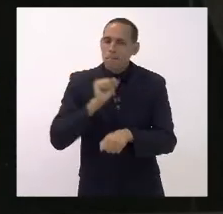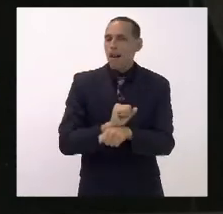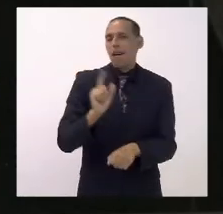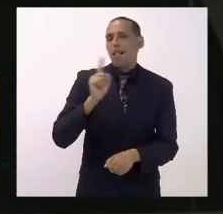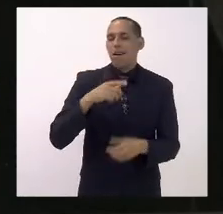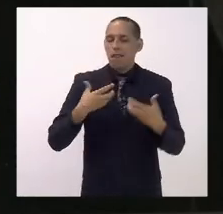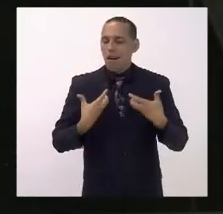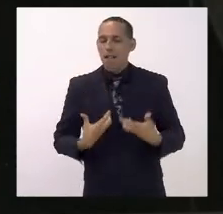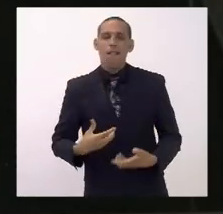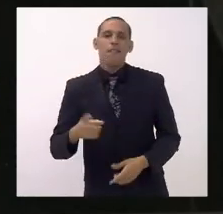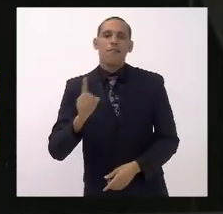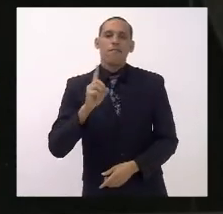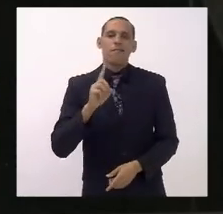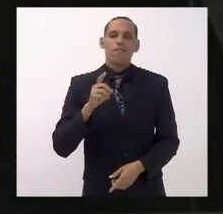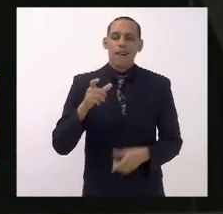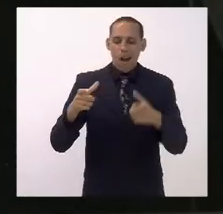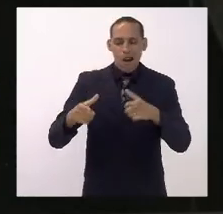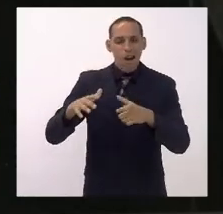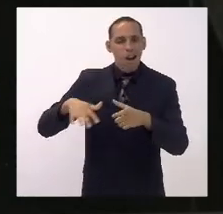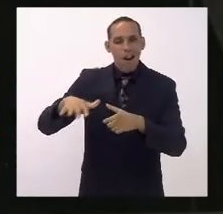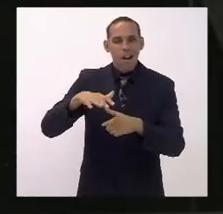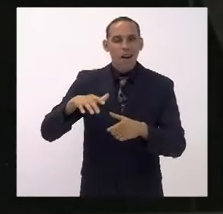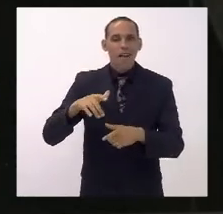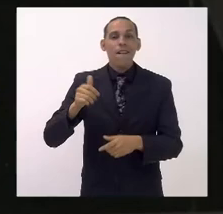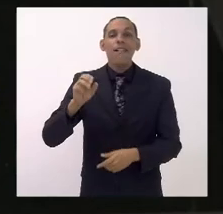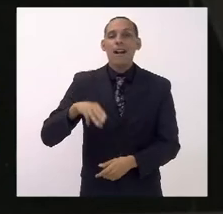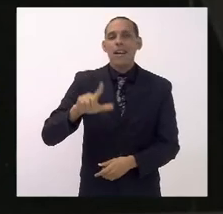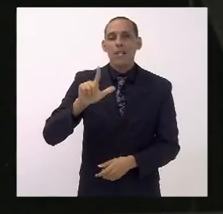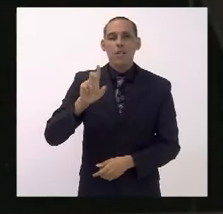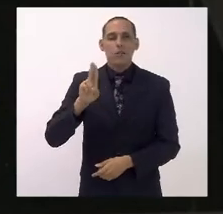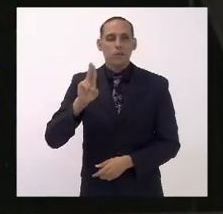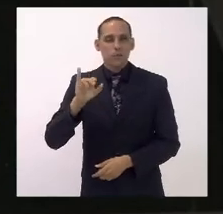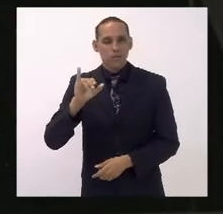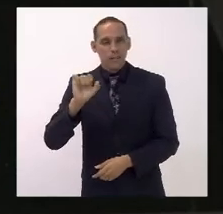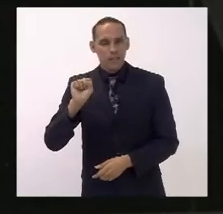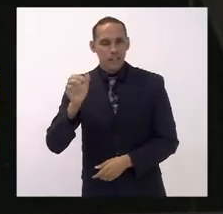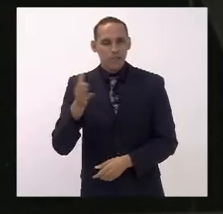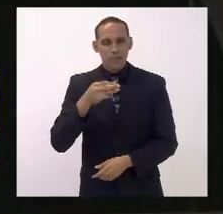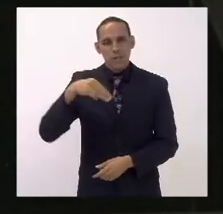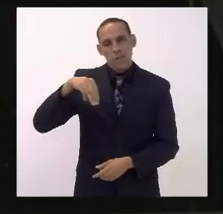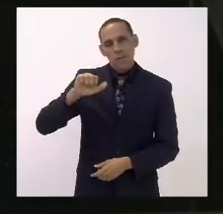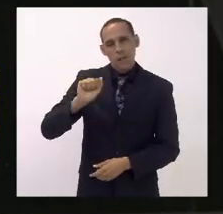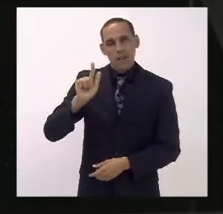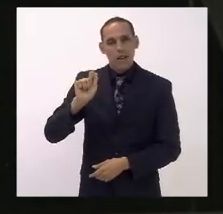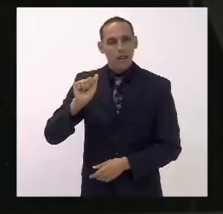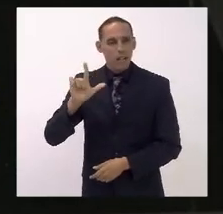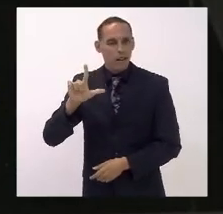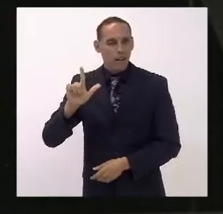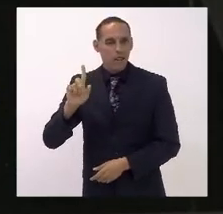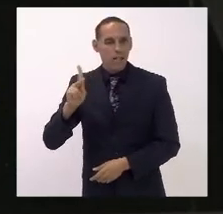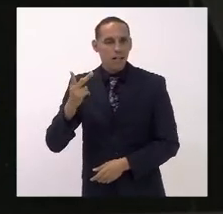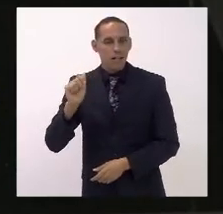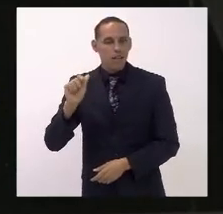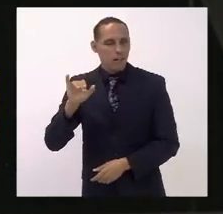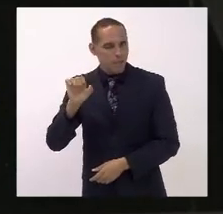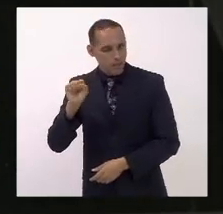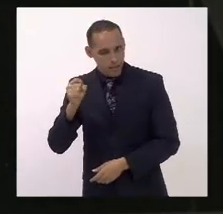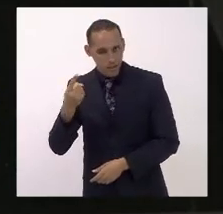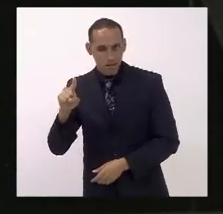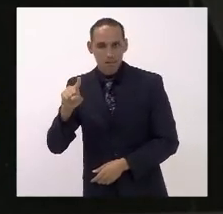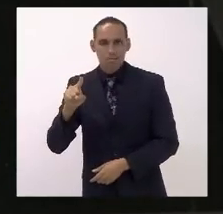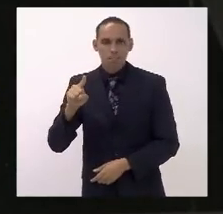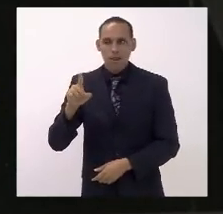região. Saudar aqui, então, o Luiz Magalhães, que é o seu diretor, né, o diretor do departamento, e toda a sua equipe,